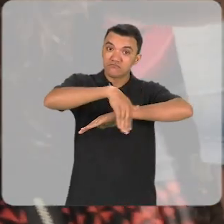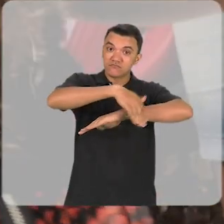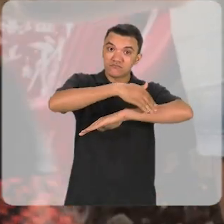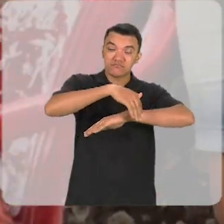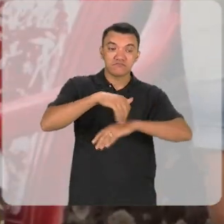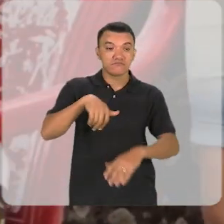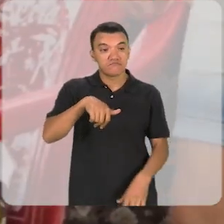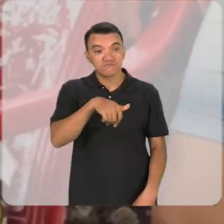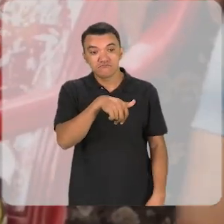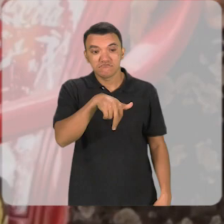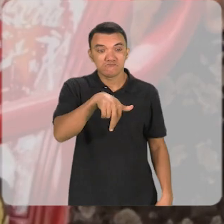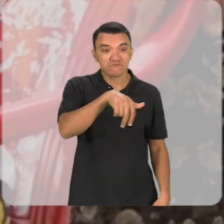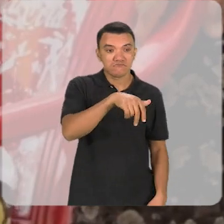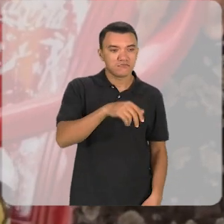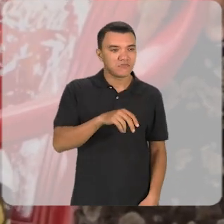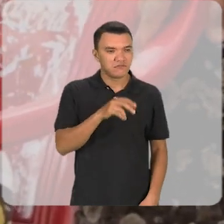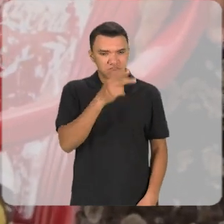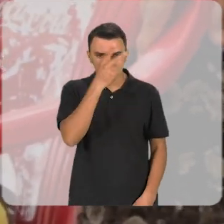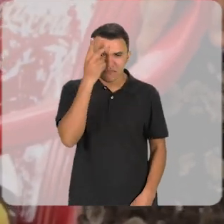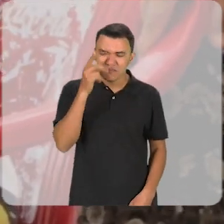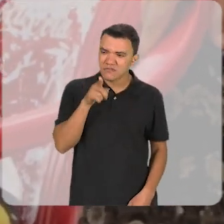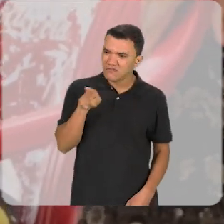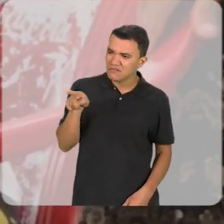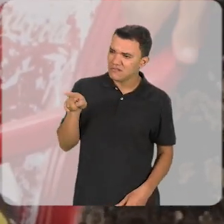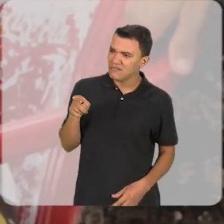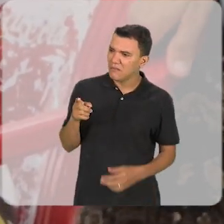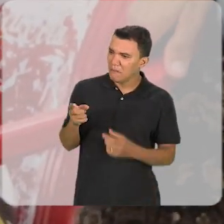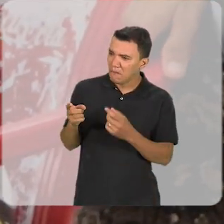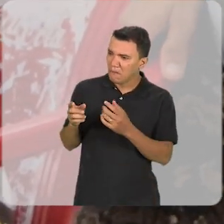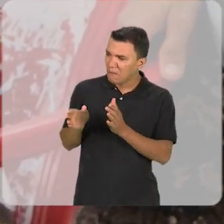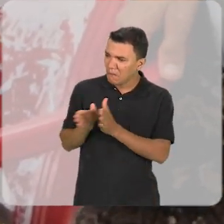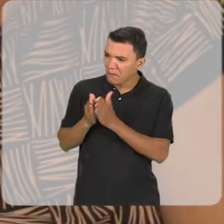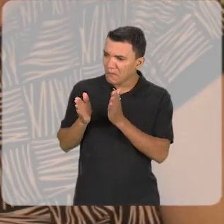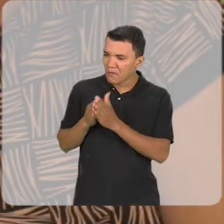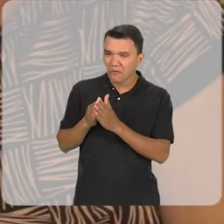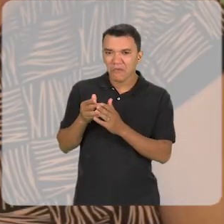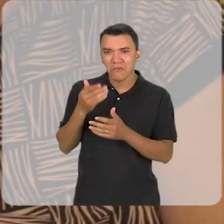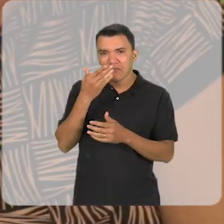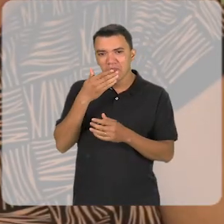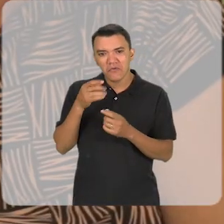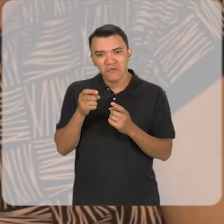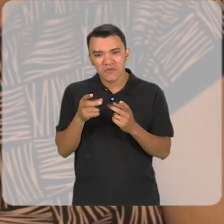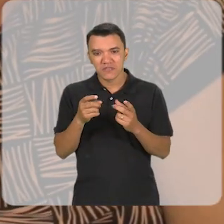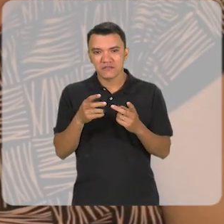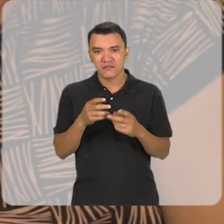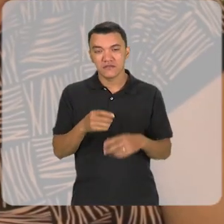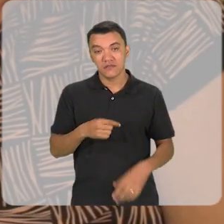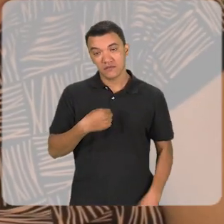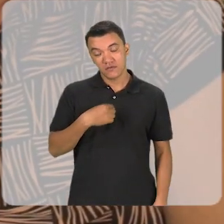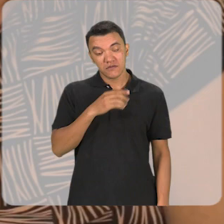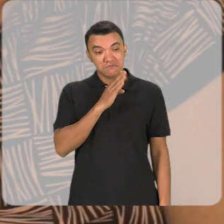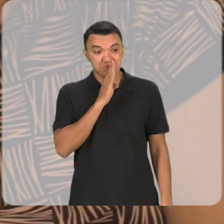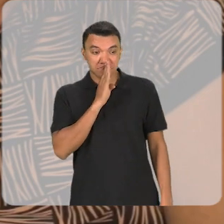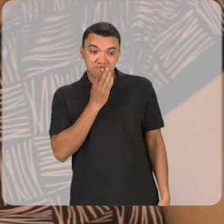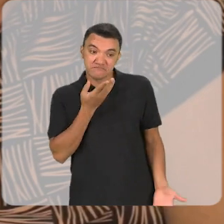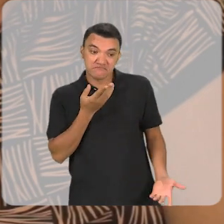rua, a gente dizia, ela é tão pobre que vende pirulito. E eu ficava caladinha, não dizia que eu